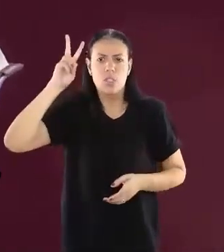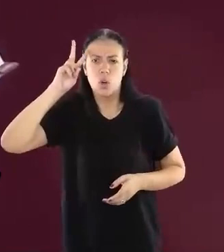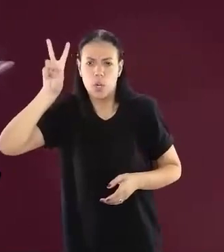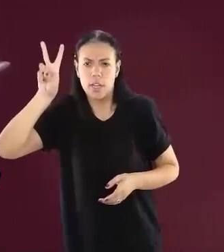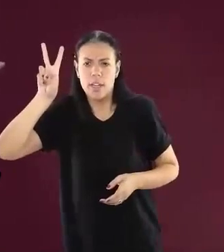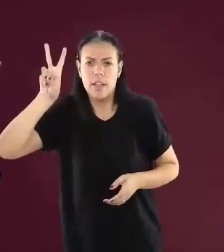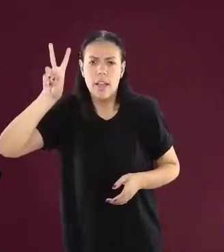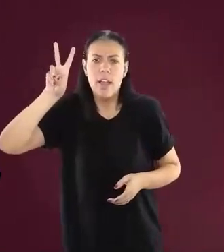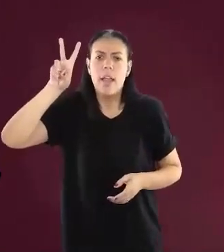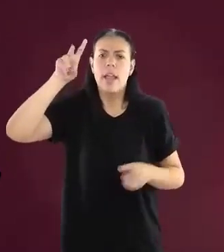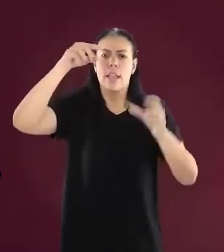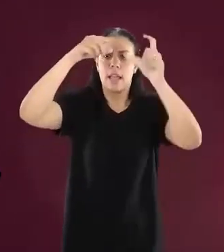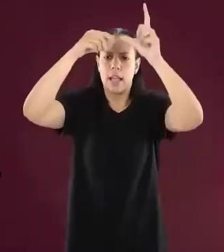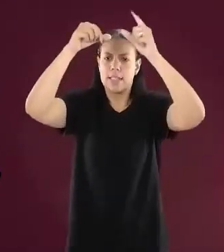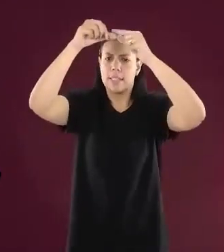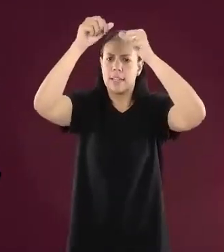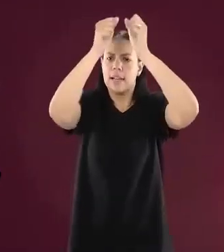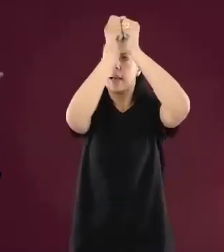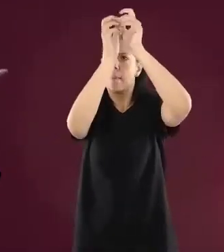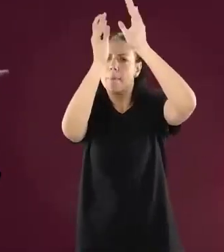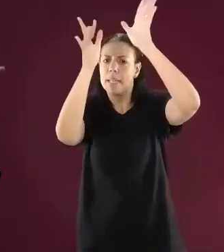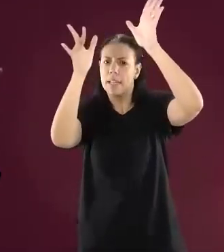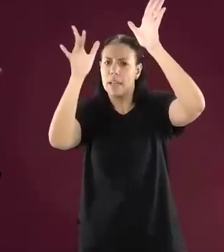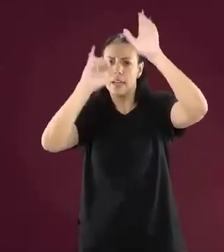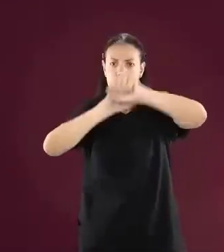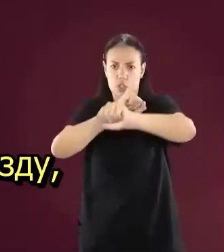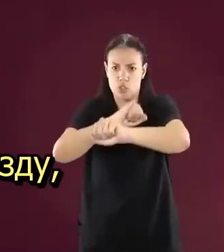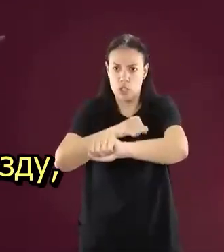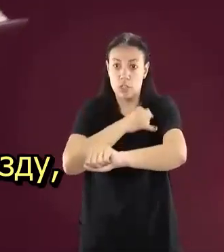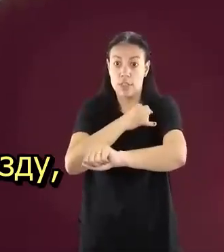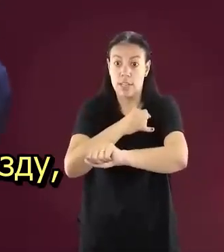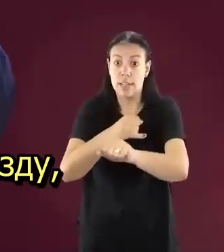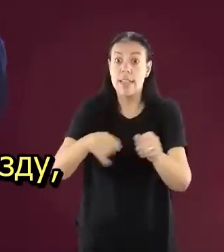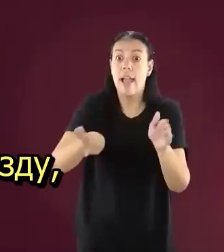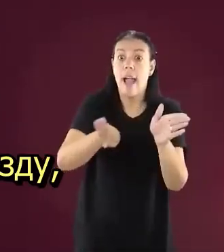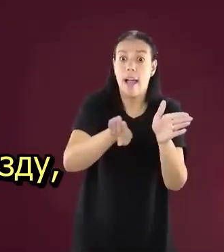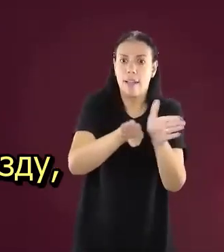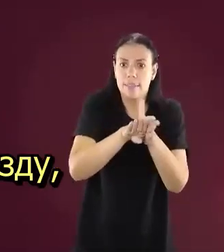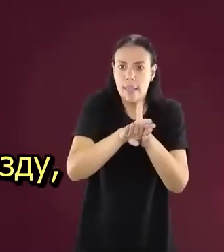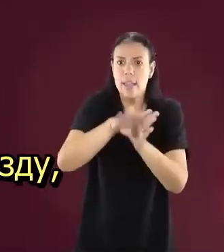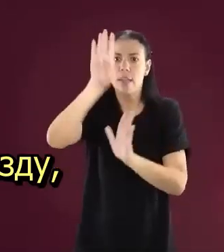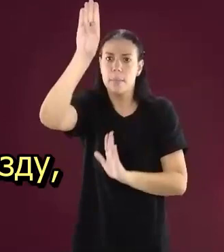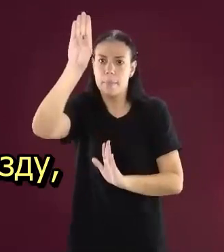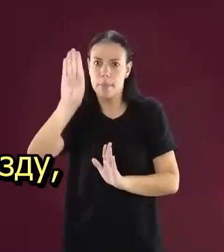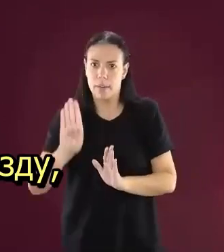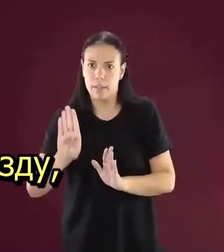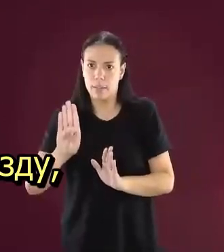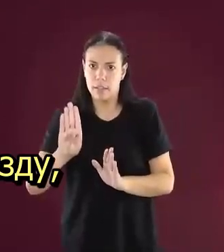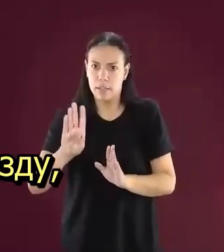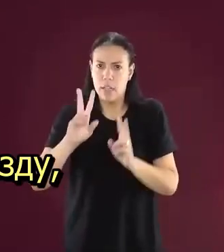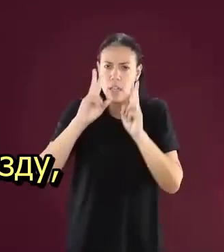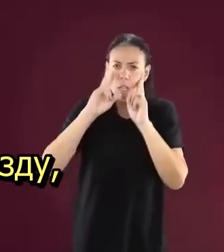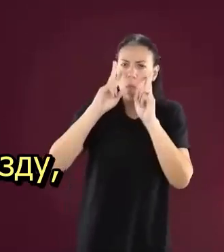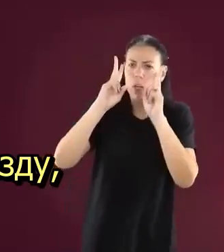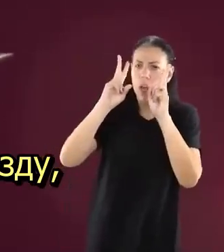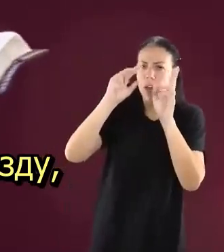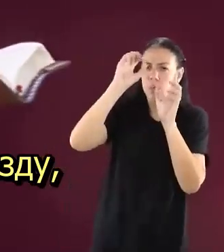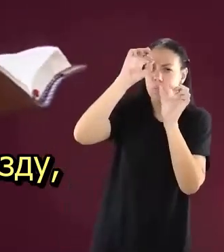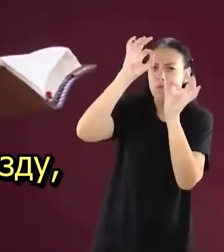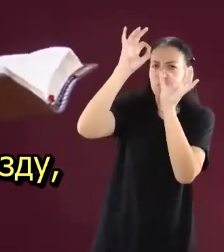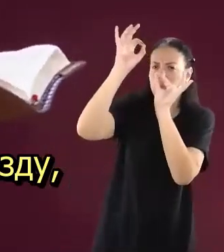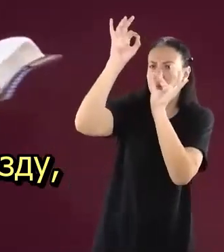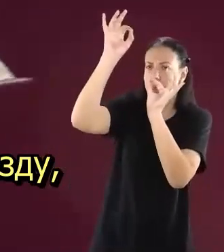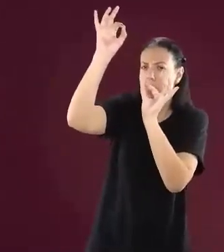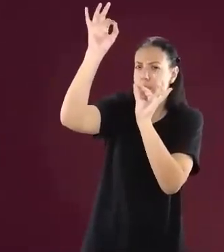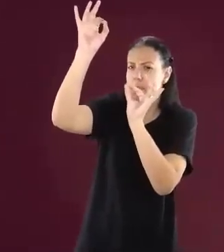estrela parou exatamente na casa onde estava Jesus. E diz a Bíblia que quando viram a sua estrela, se alegraram com intenso